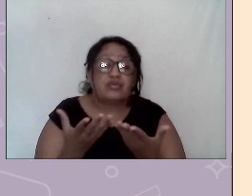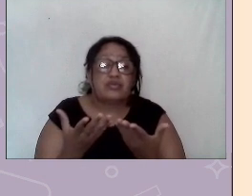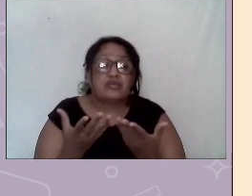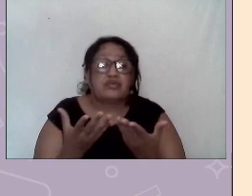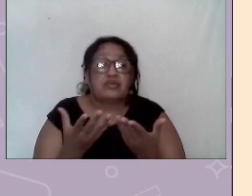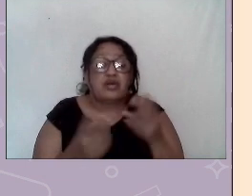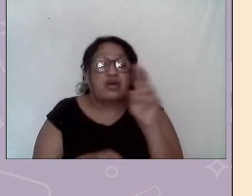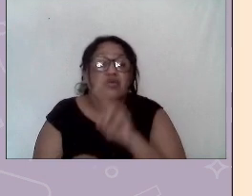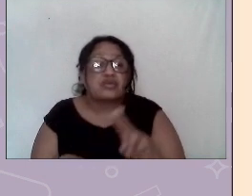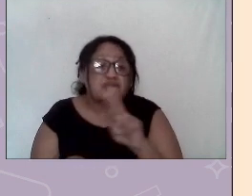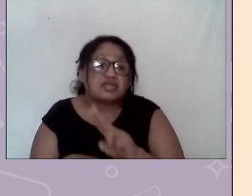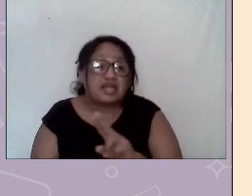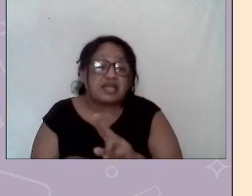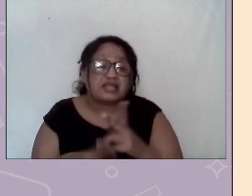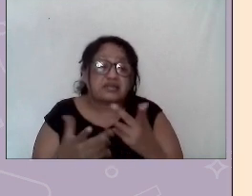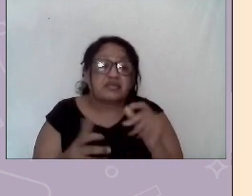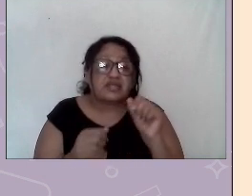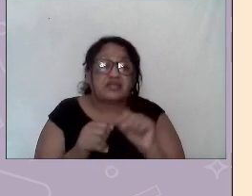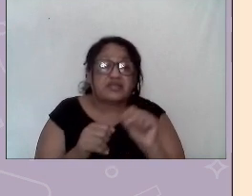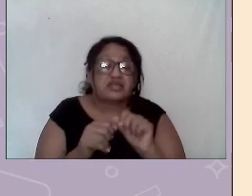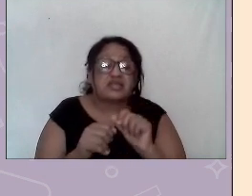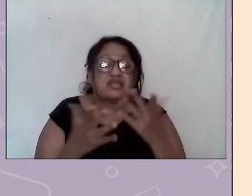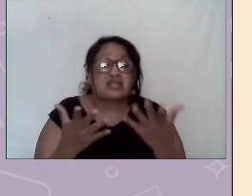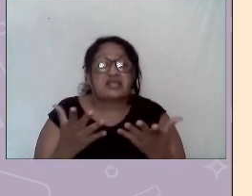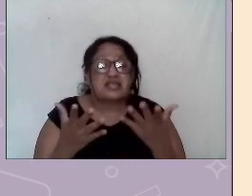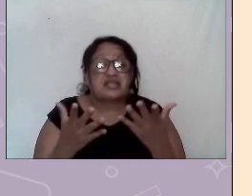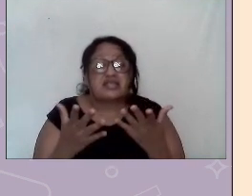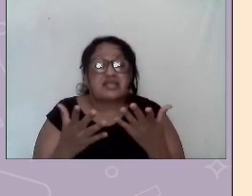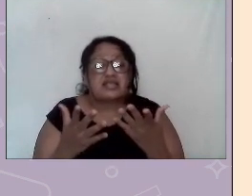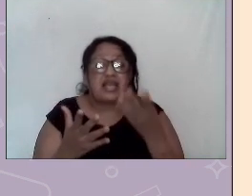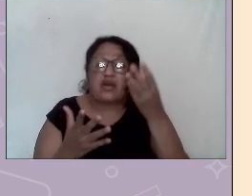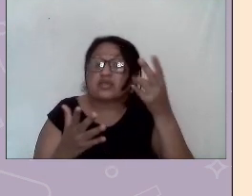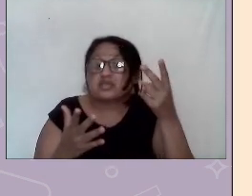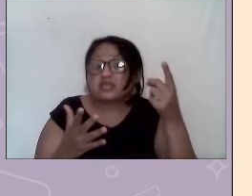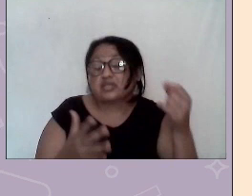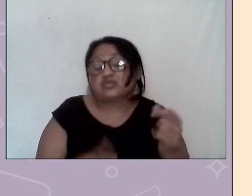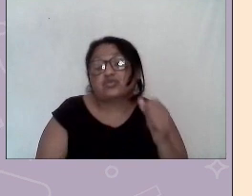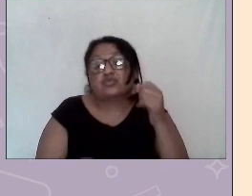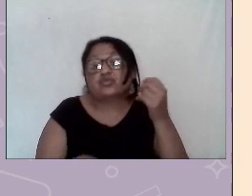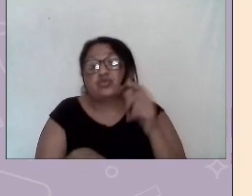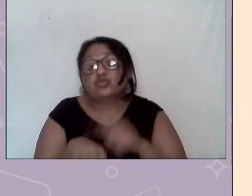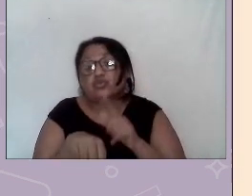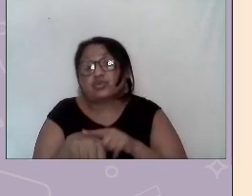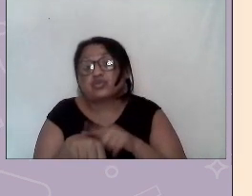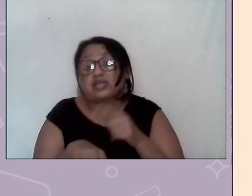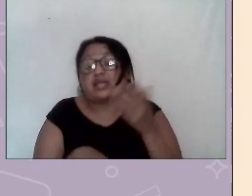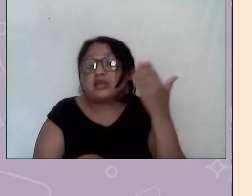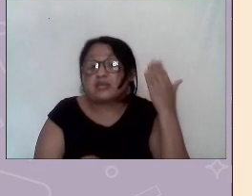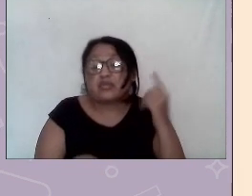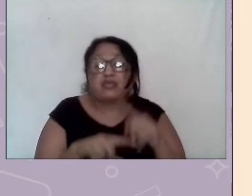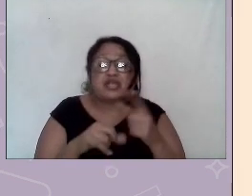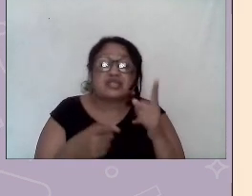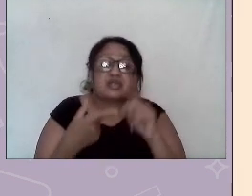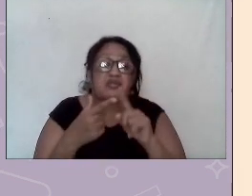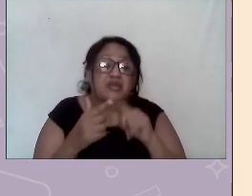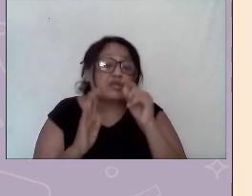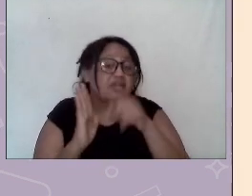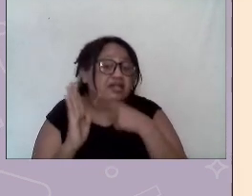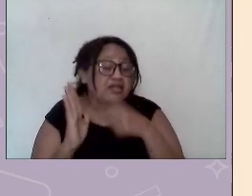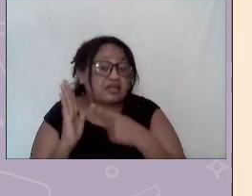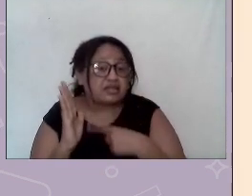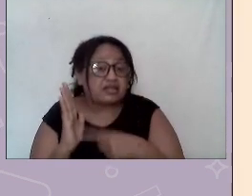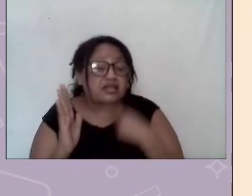só para fazer a contabilidade dos templos mas também para registrar ensinamentos religiosos literários normas